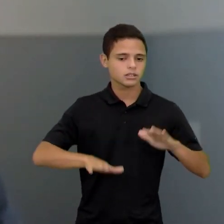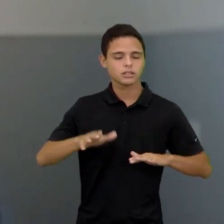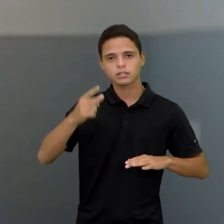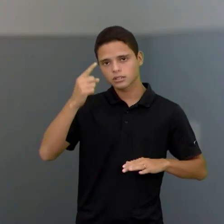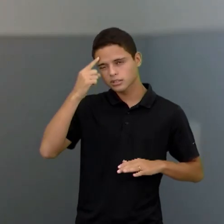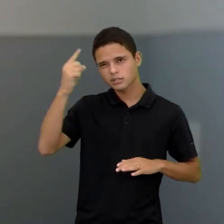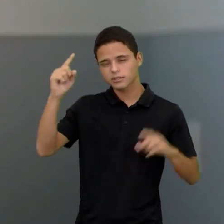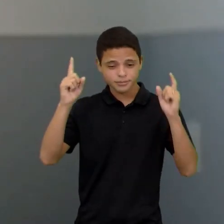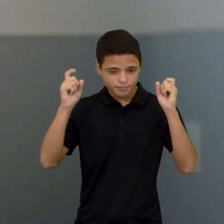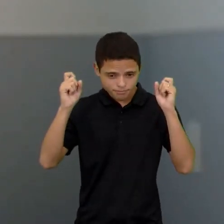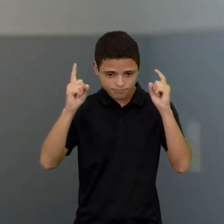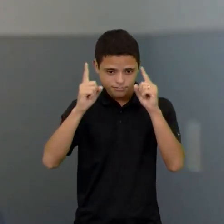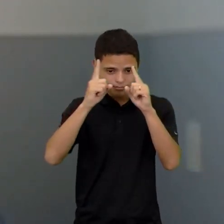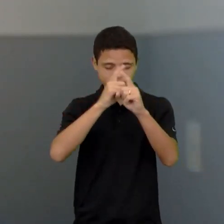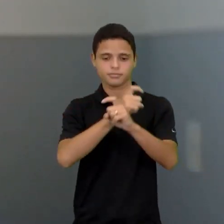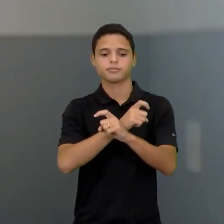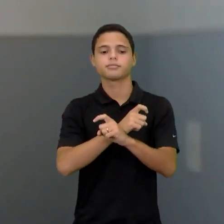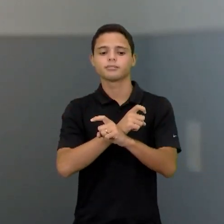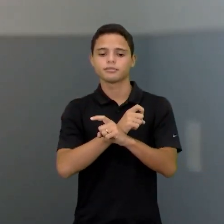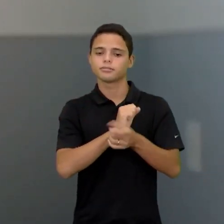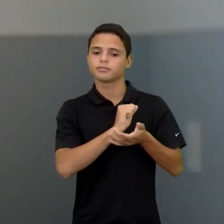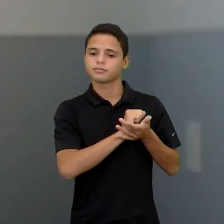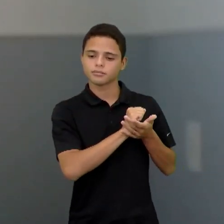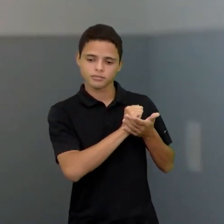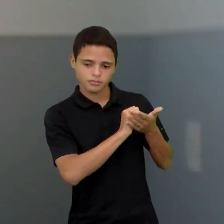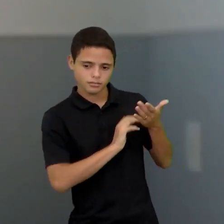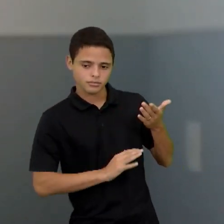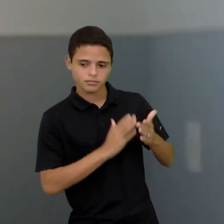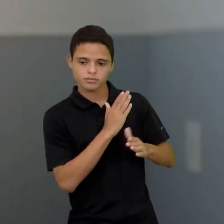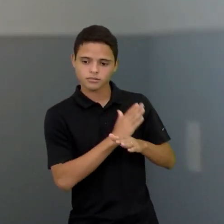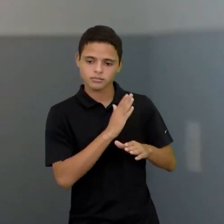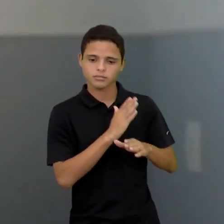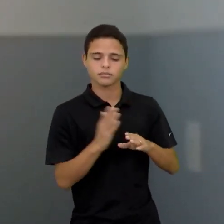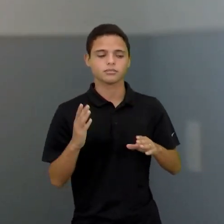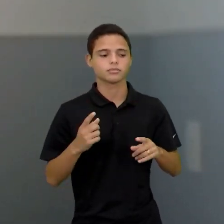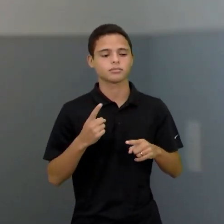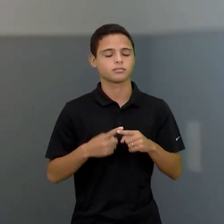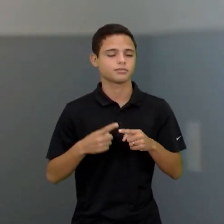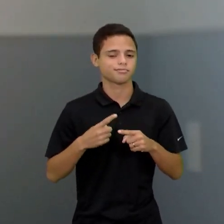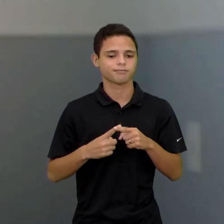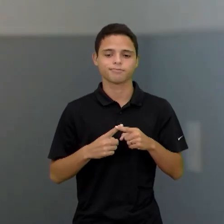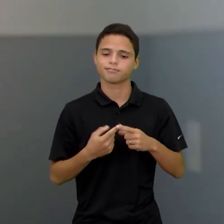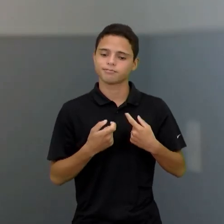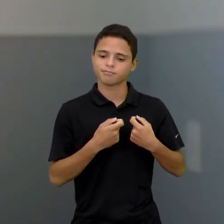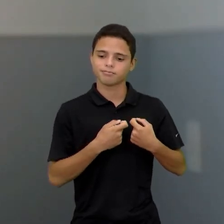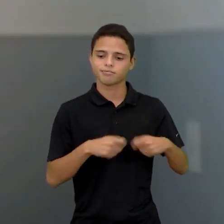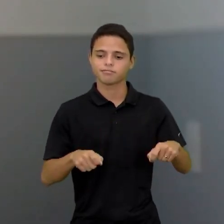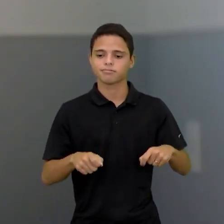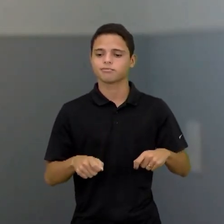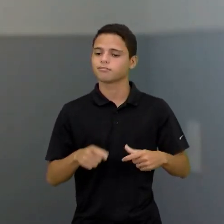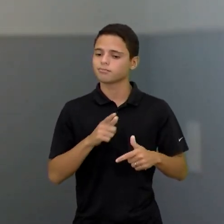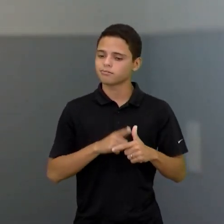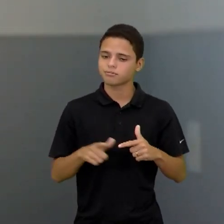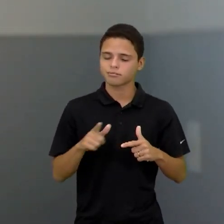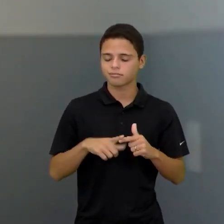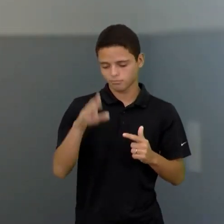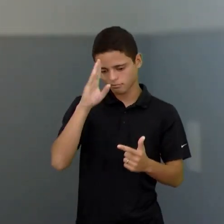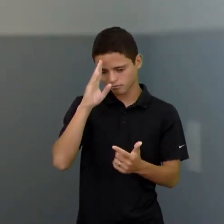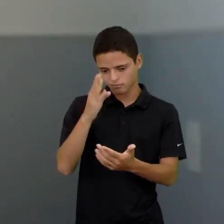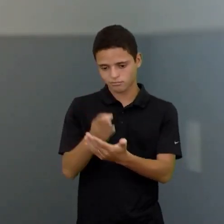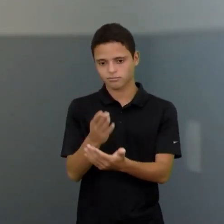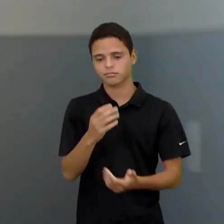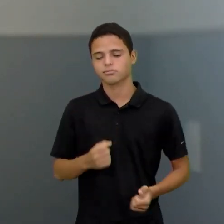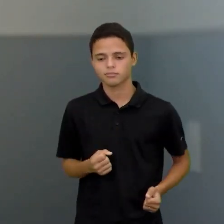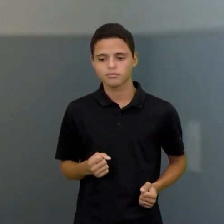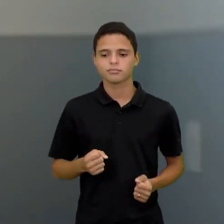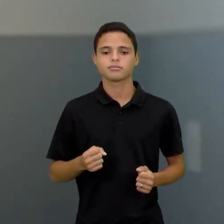difícil desempenhar a minha atividade por causa da minha lesão, mas acreditei e resolvi testar, porque